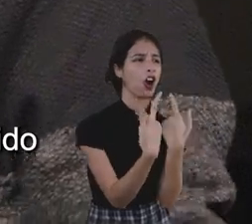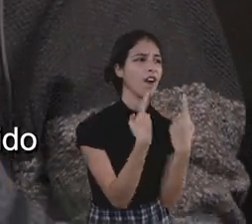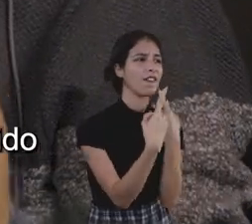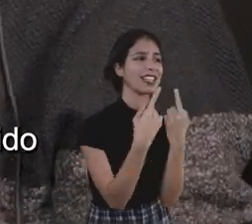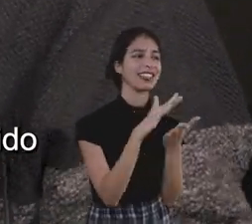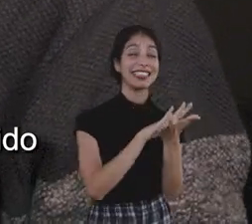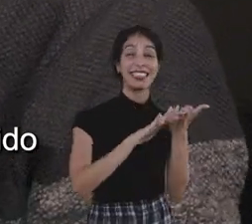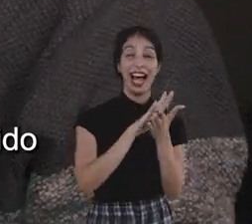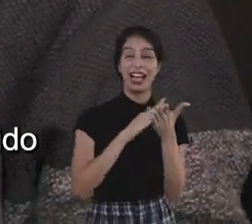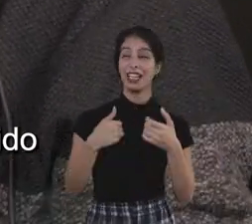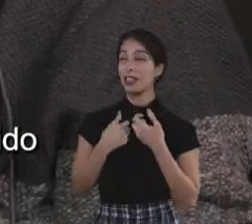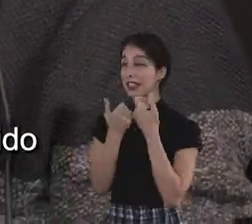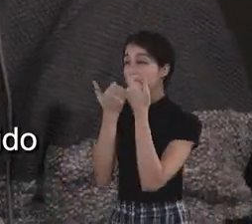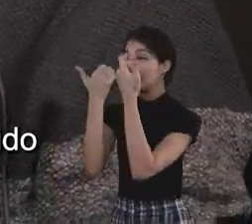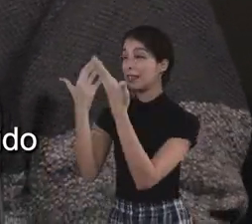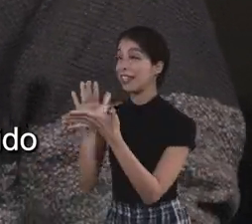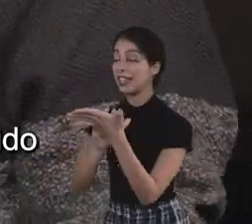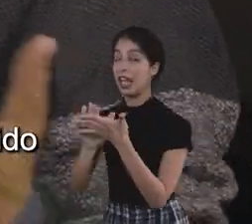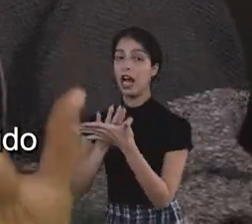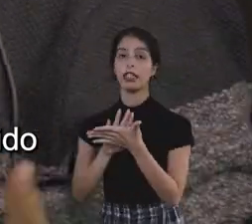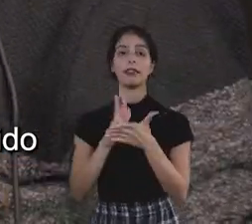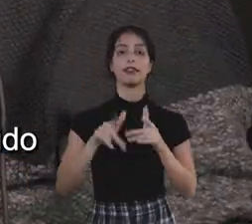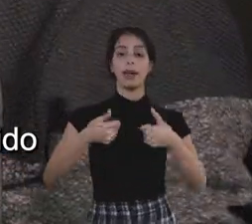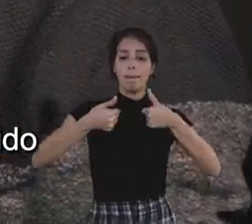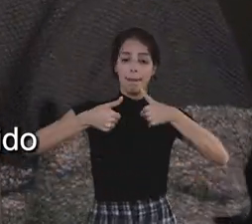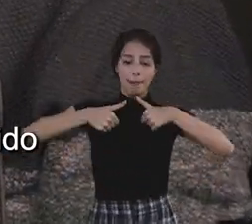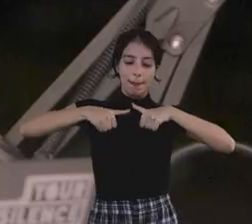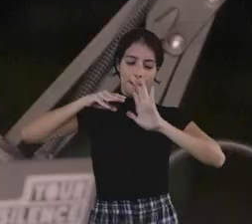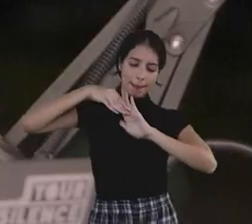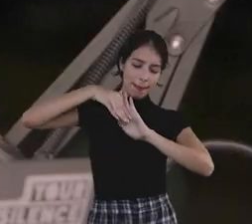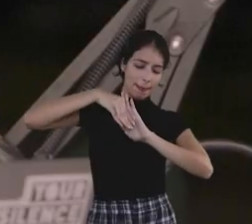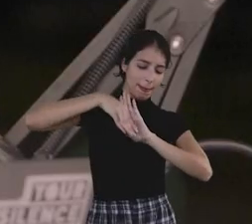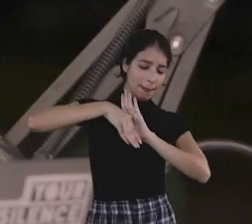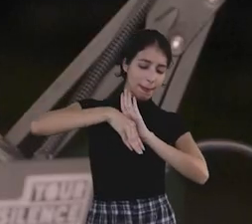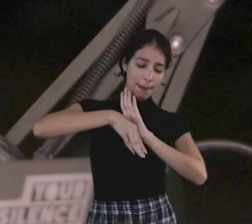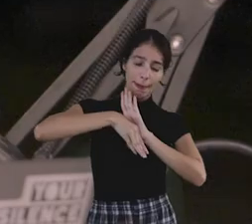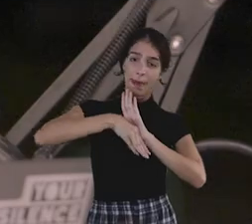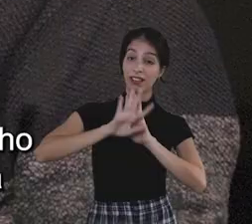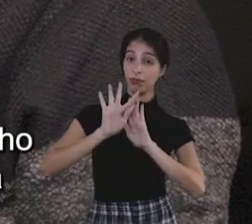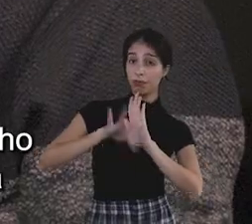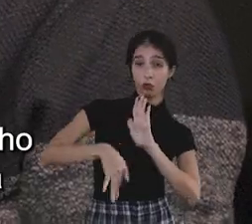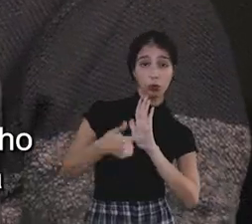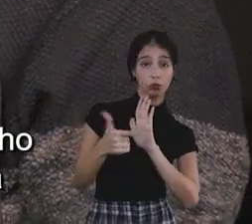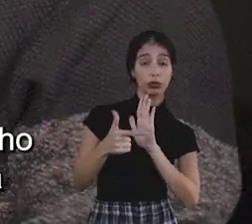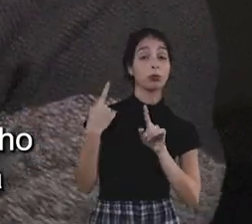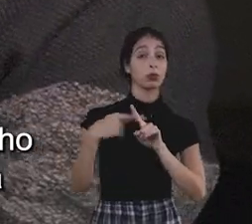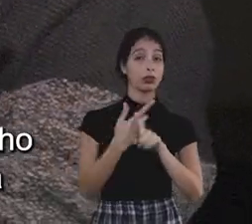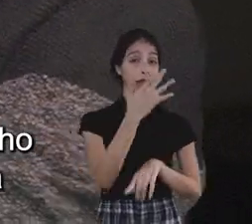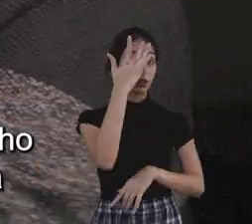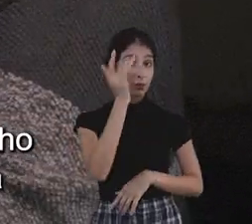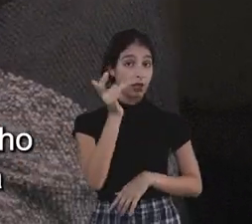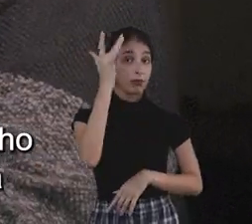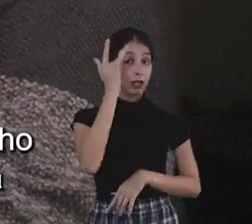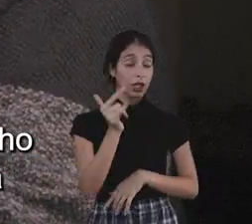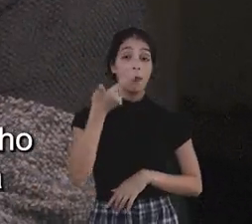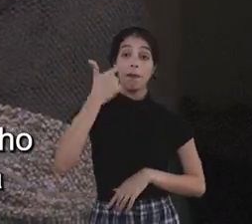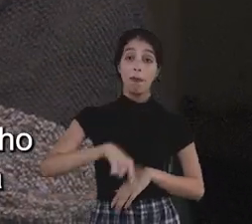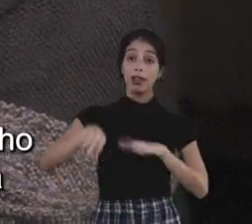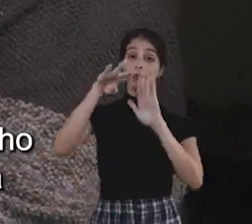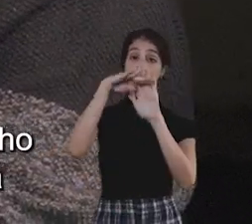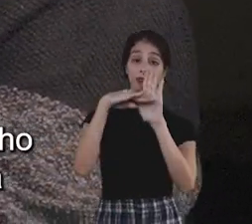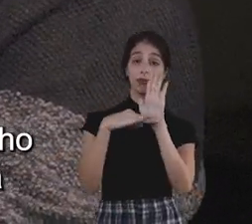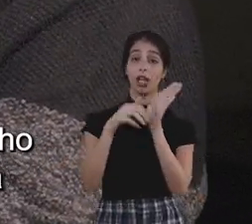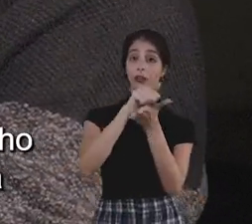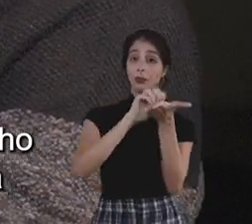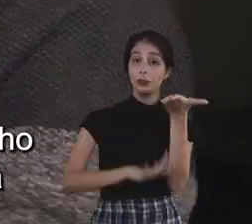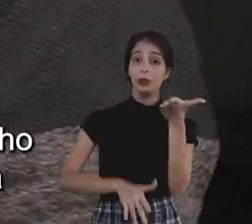converso com ninguém se eu não divido isso com ninguém eu a a coisa só vai piorando dentro de e não tem fim porque eu no dia seguinte eu tenho mais